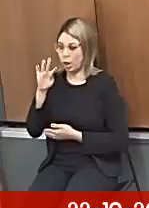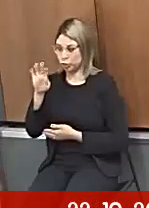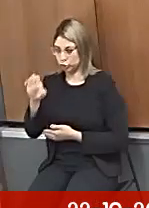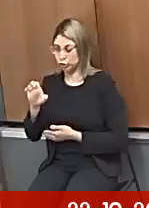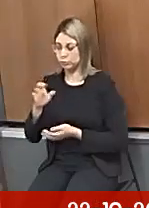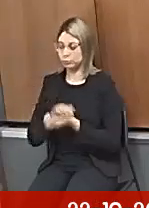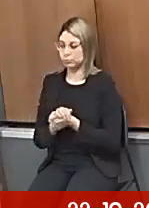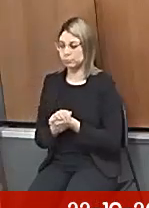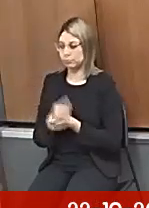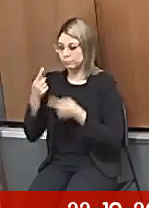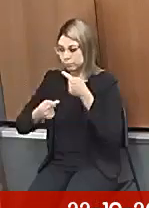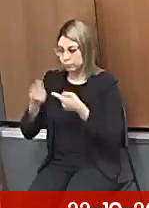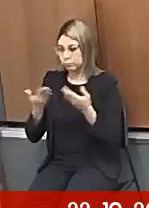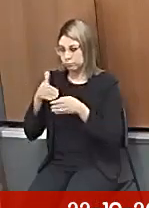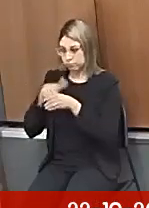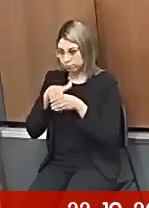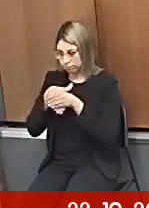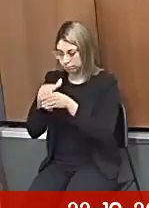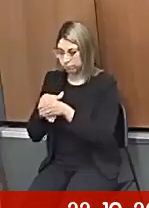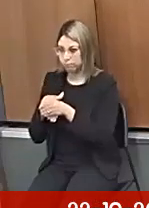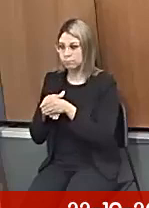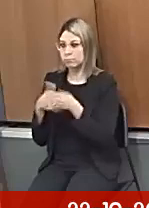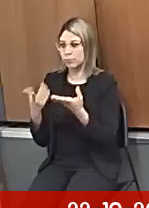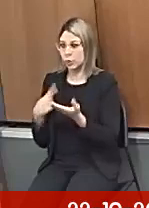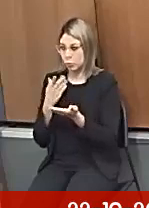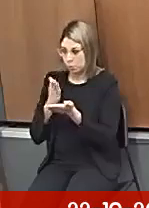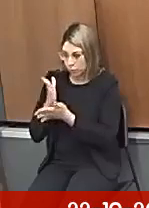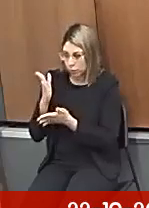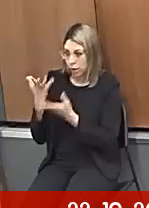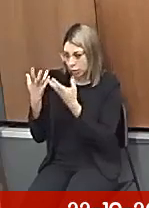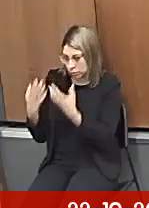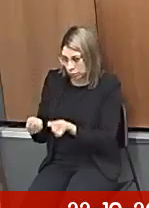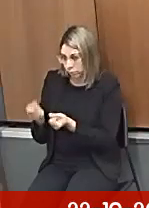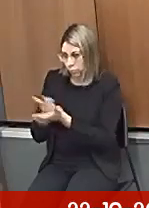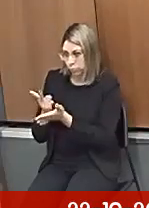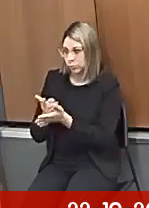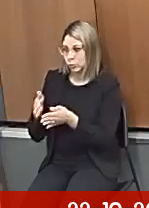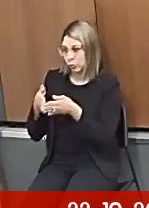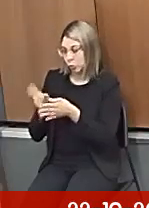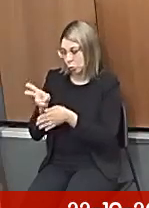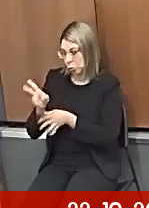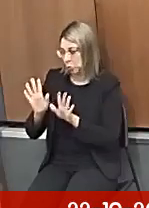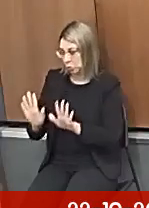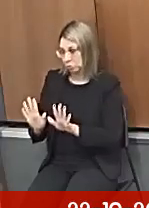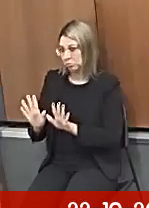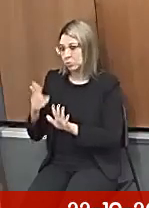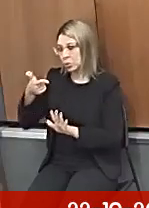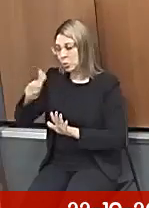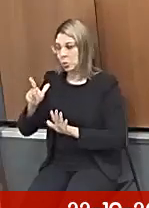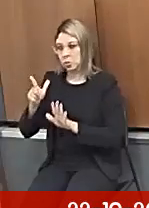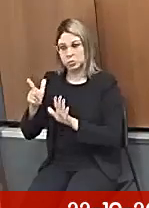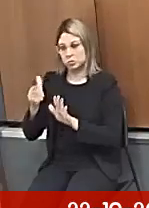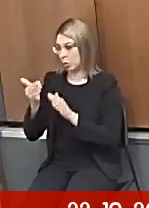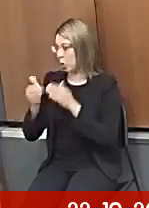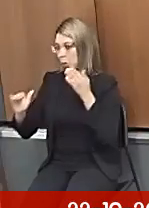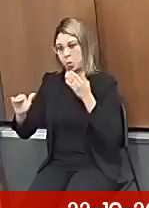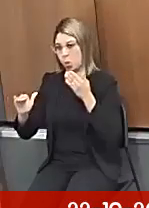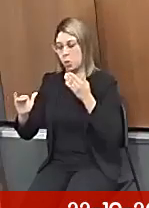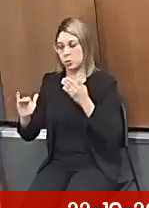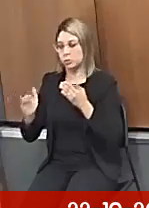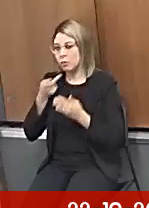discussão, em votação, os favoráveis ao parecer permaneçam como estão, os contrários se